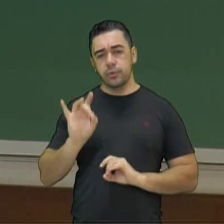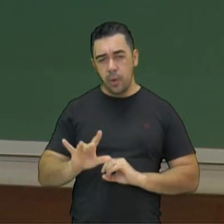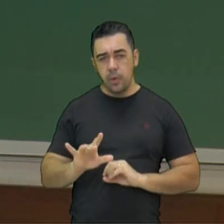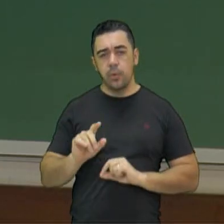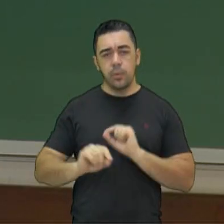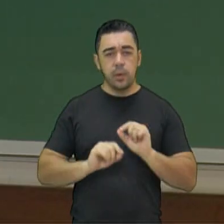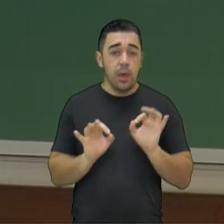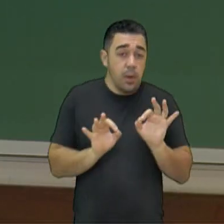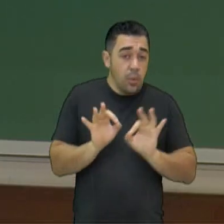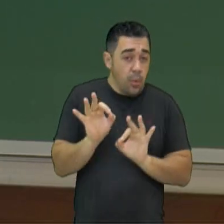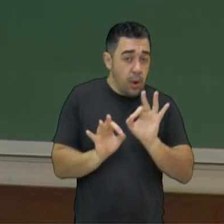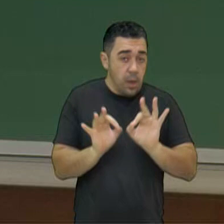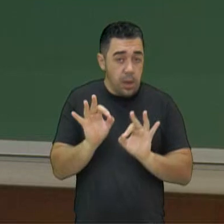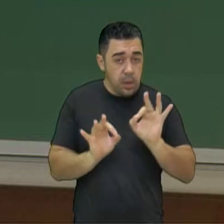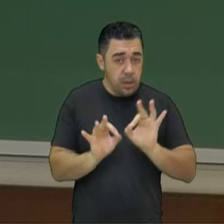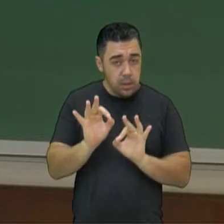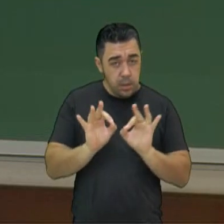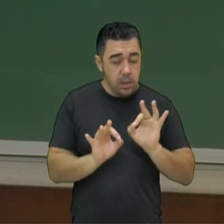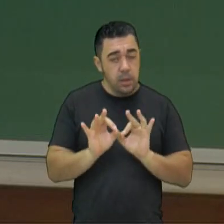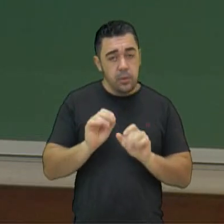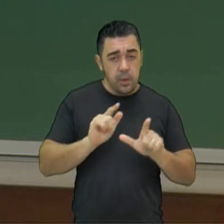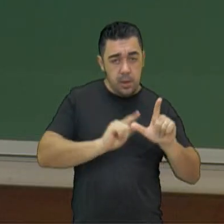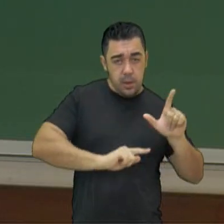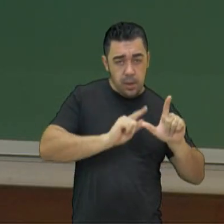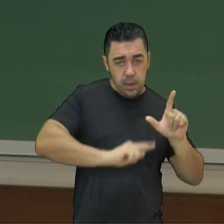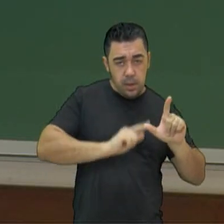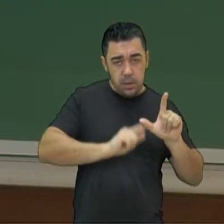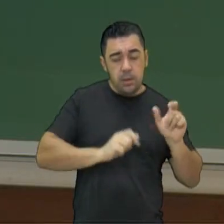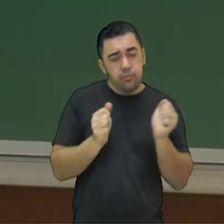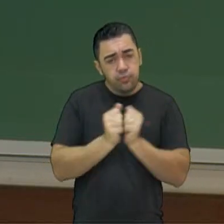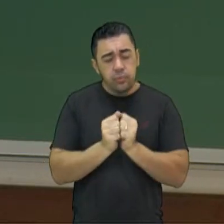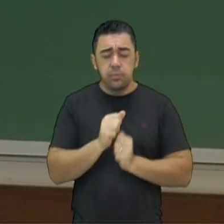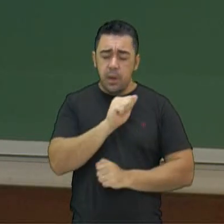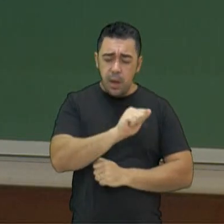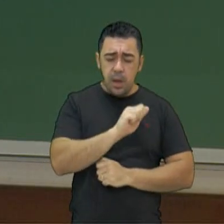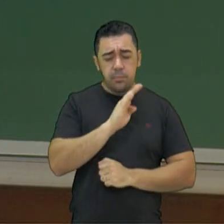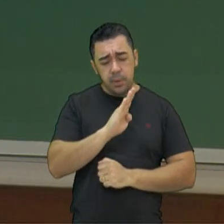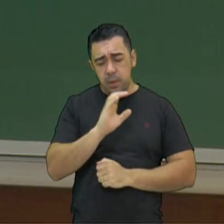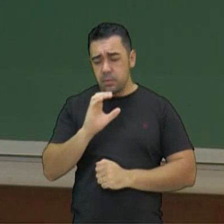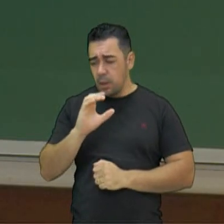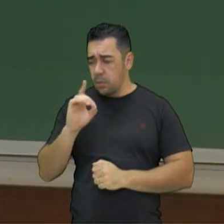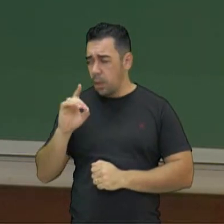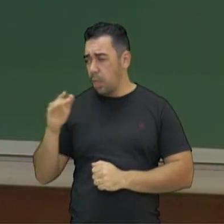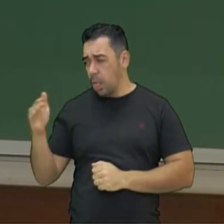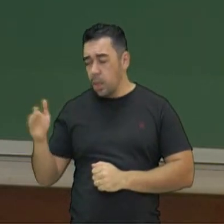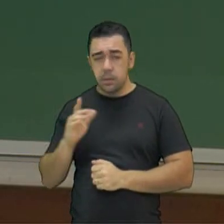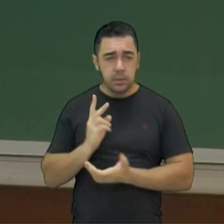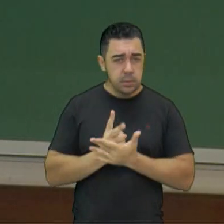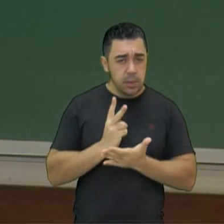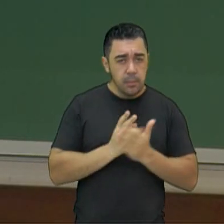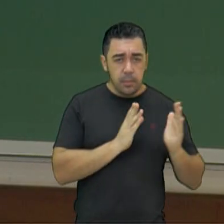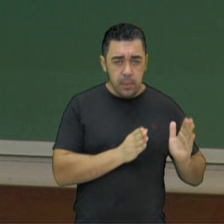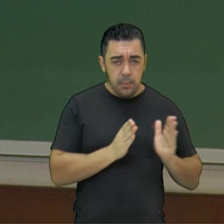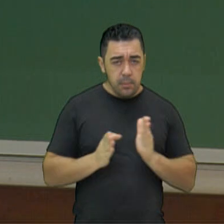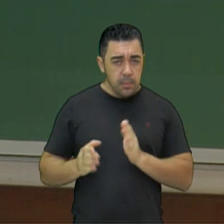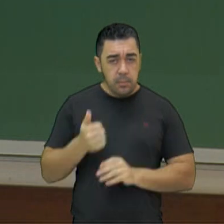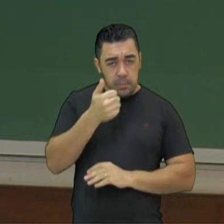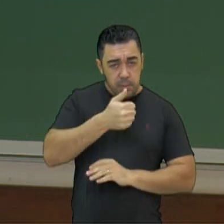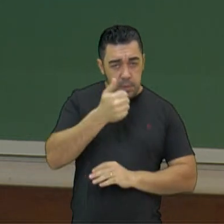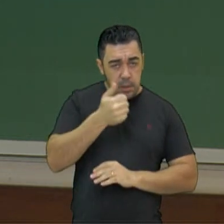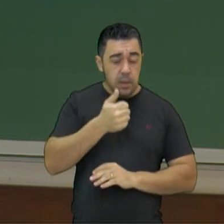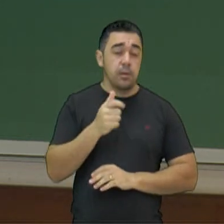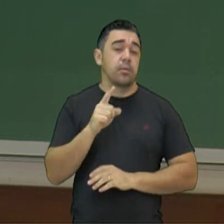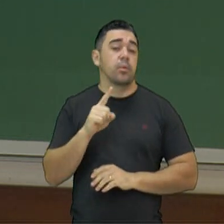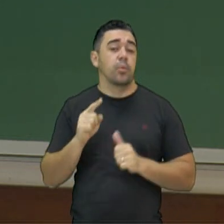eu organizo a parte de letras na ordem alfabética. Sempre lembrando que primeiro eu escrevo